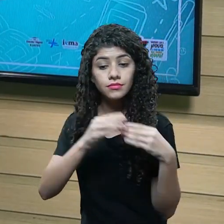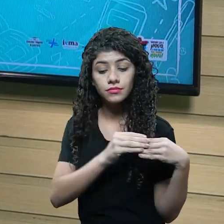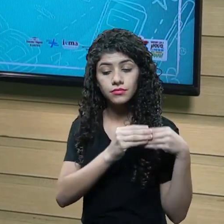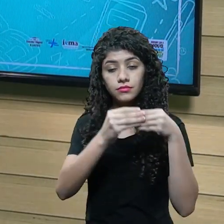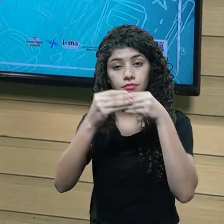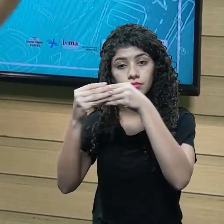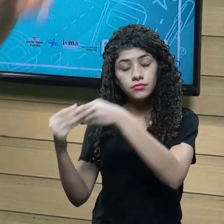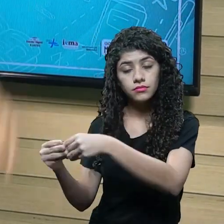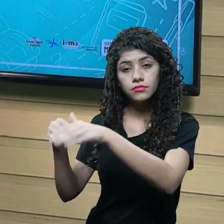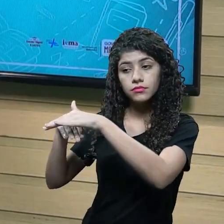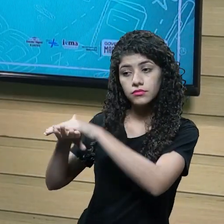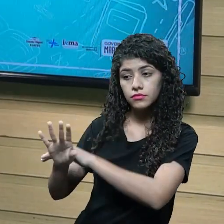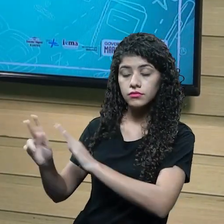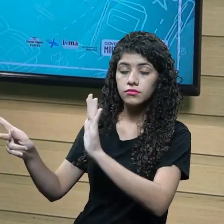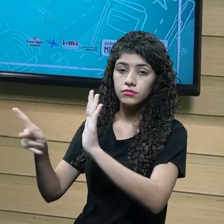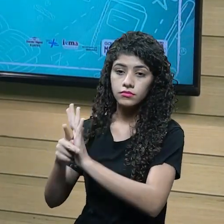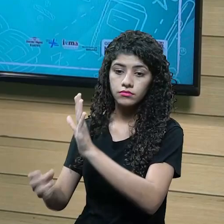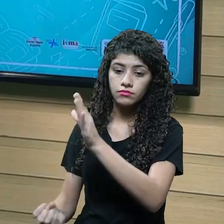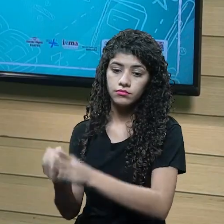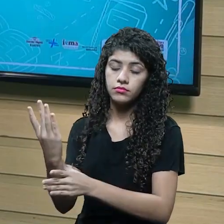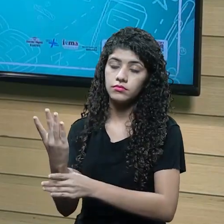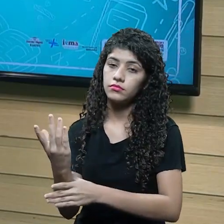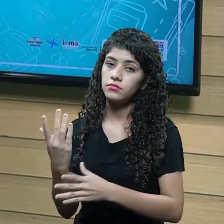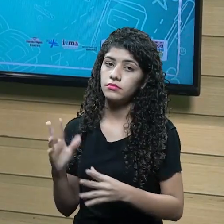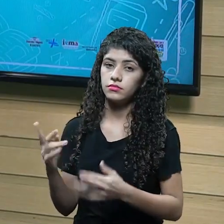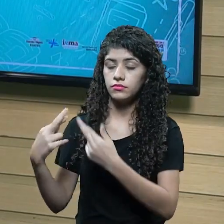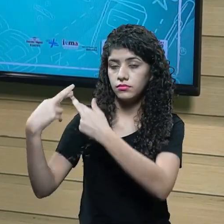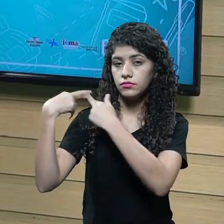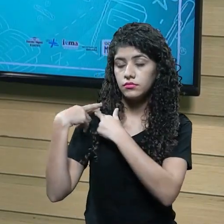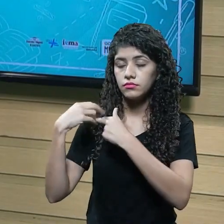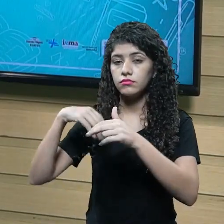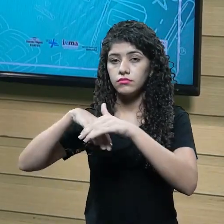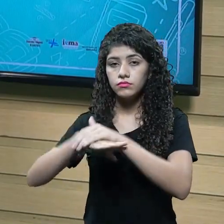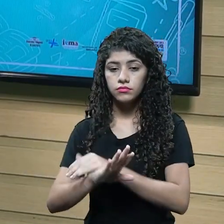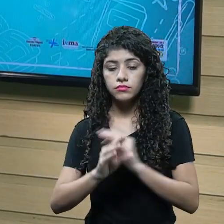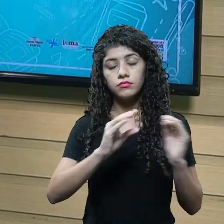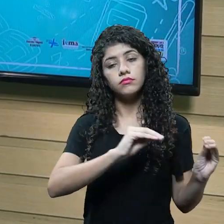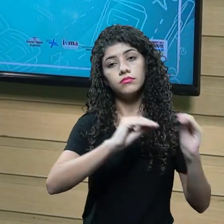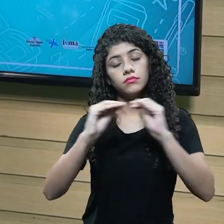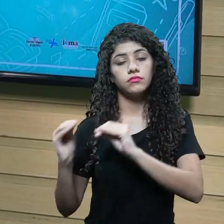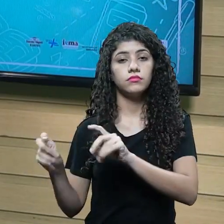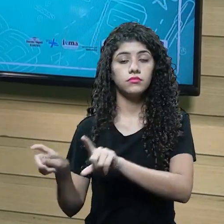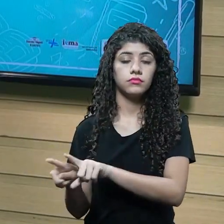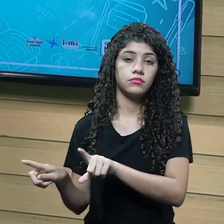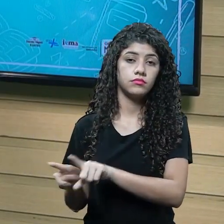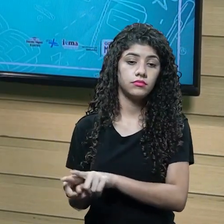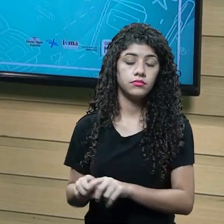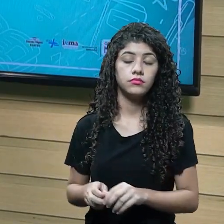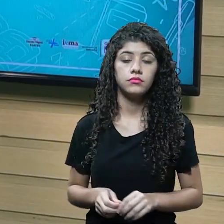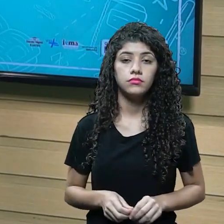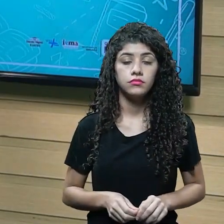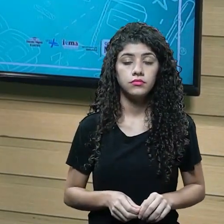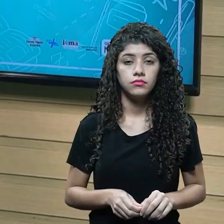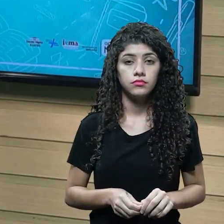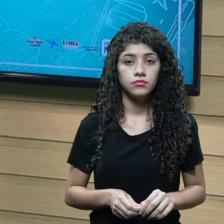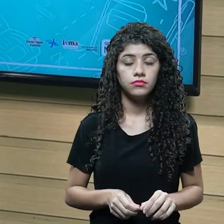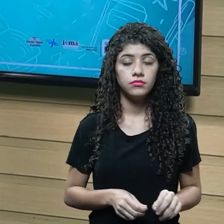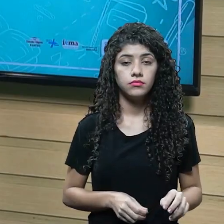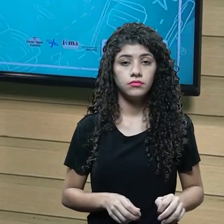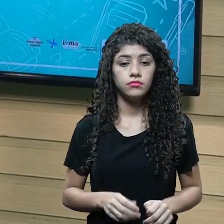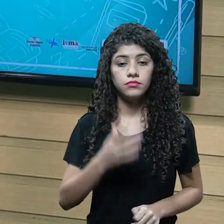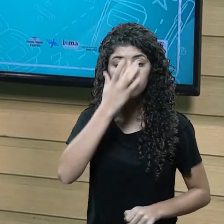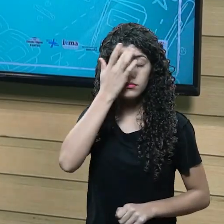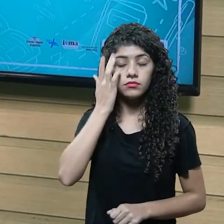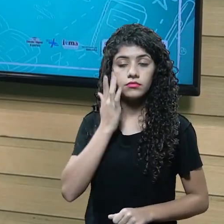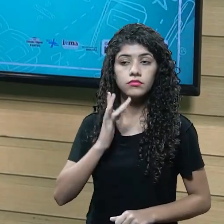estocado, armazenado, é o próprio fabricante. Ele que vai ser responsável por armazenar esse produto e também é responsável por fazer o transporte desse produto até o cliente final. É um